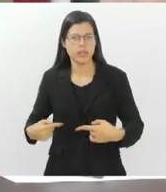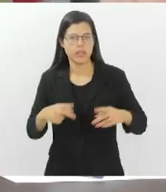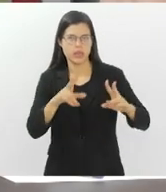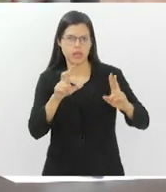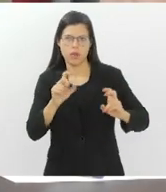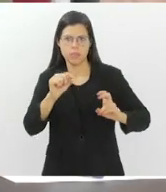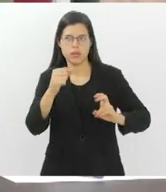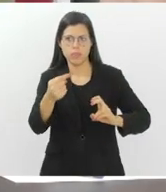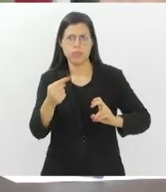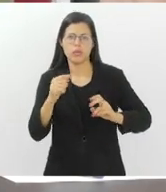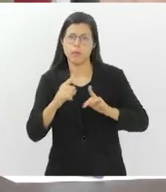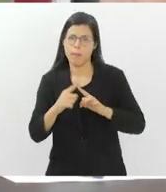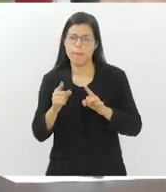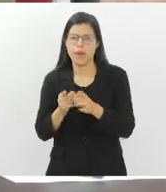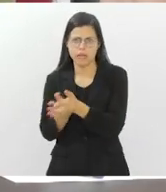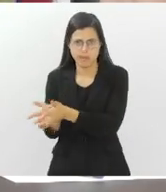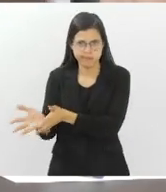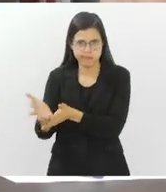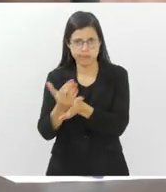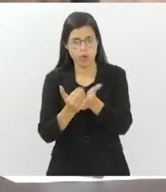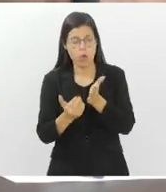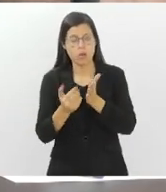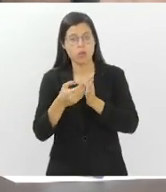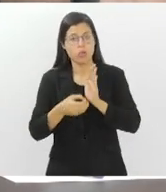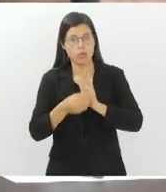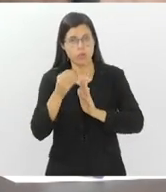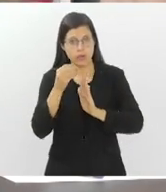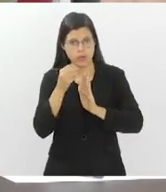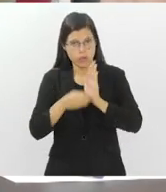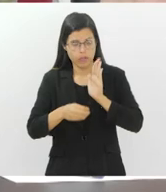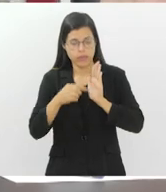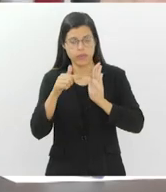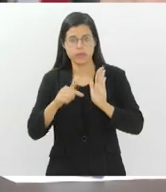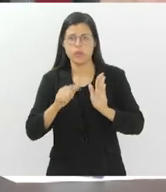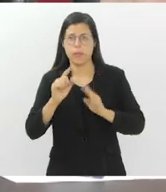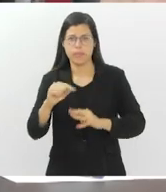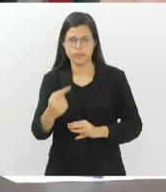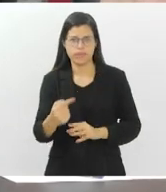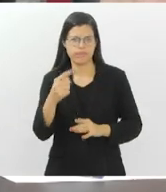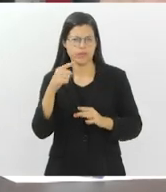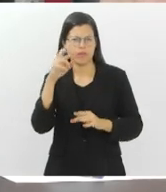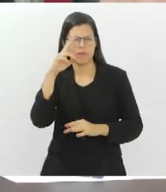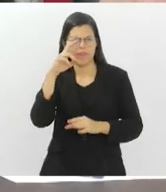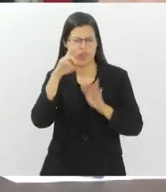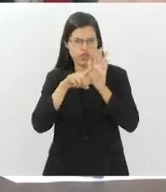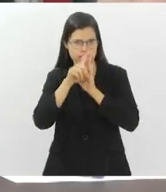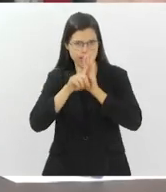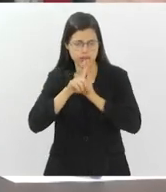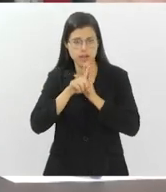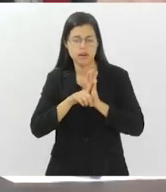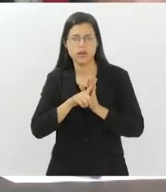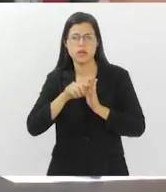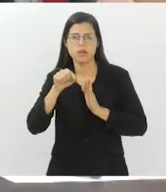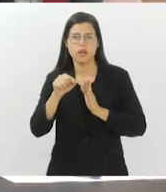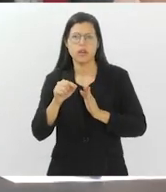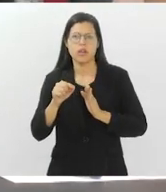do deputado para posterior debate, inclusive para que nós possamos investigar essa questão levantada pelo deputado Rodrigo